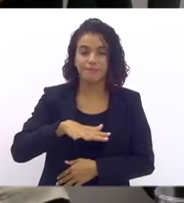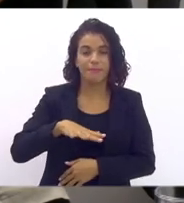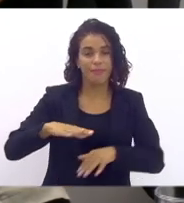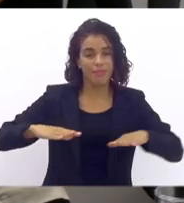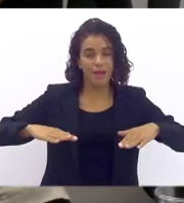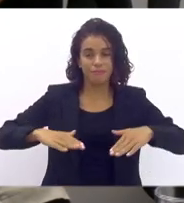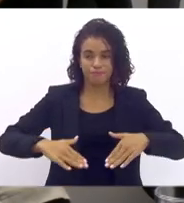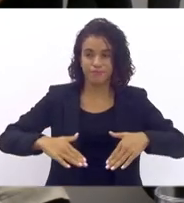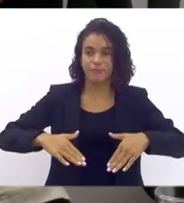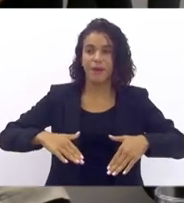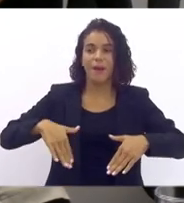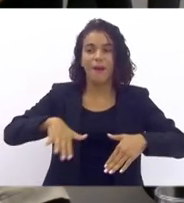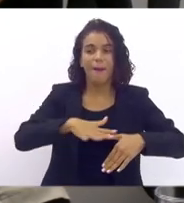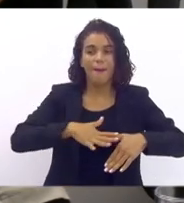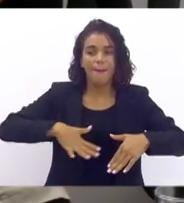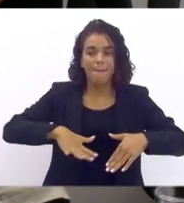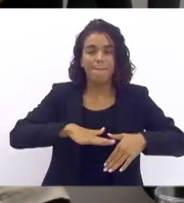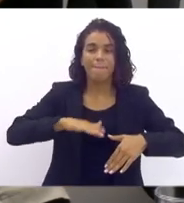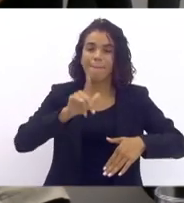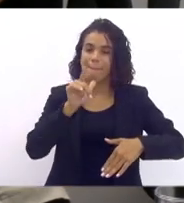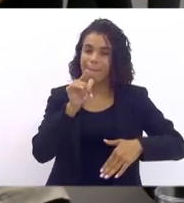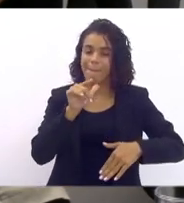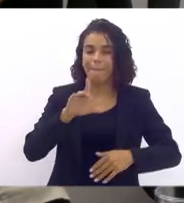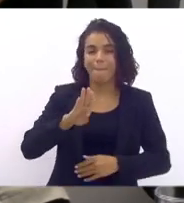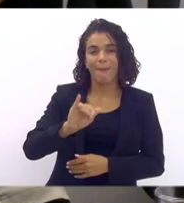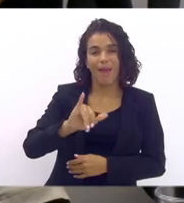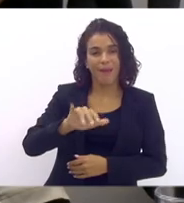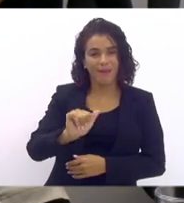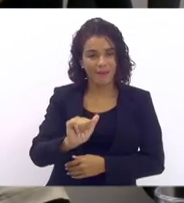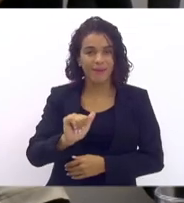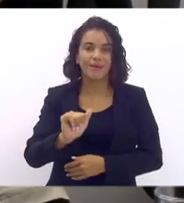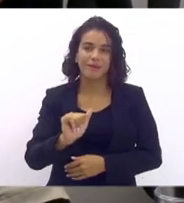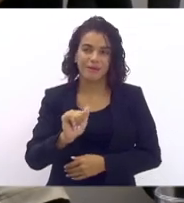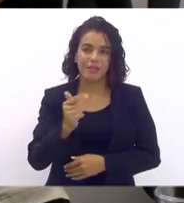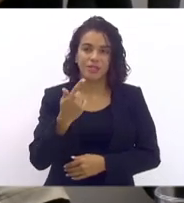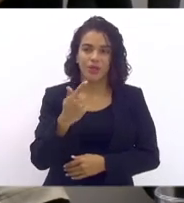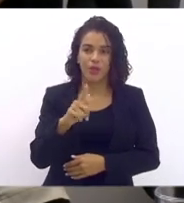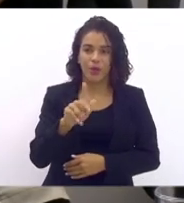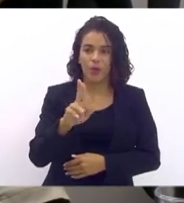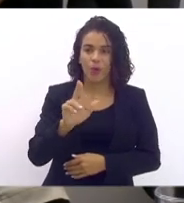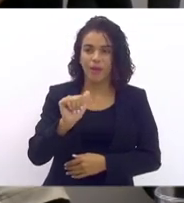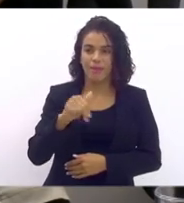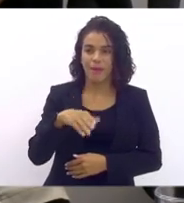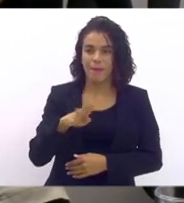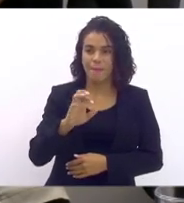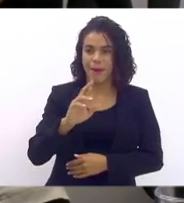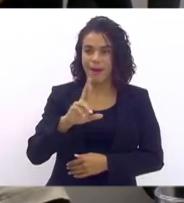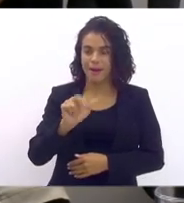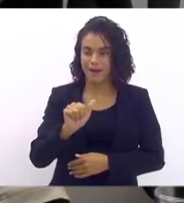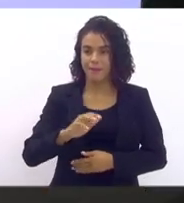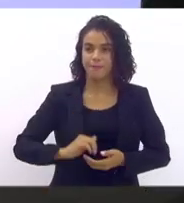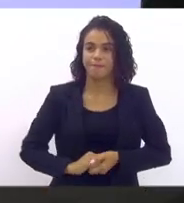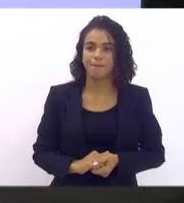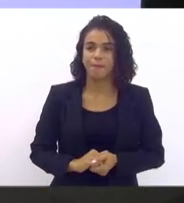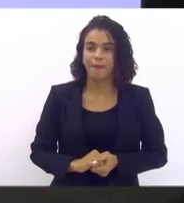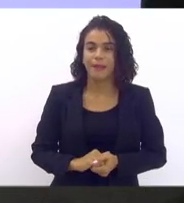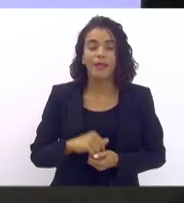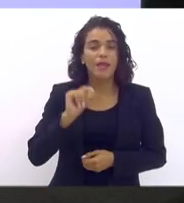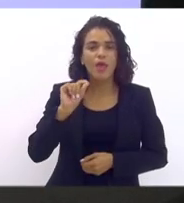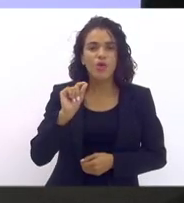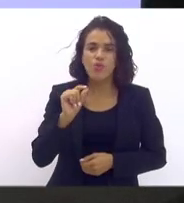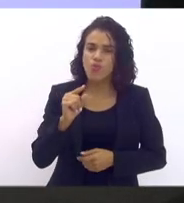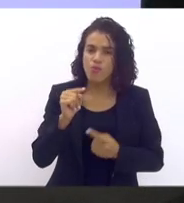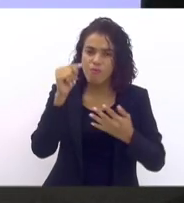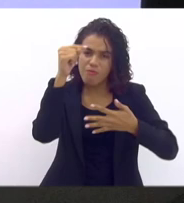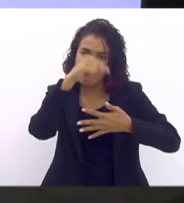Guanabara né e agora estamos avançando pro de Sepetiba e depois de Ilha Grande eh e aí o um dos motivadores também que